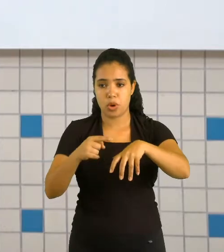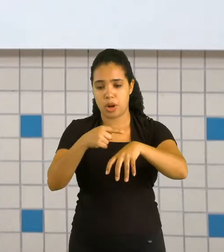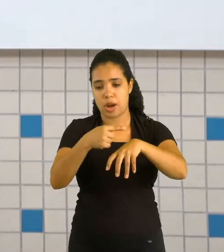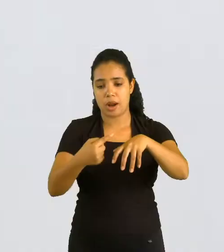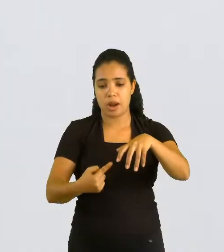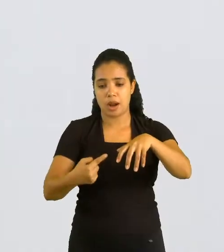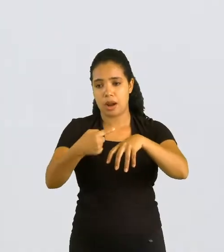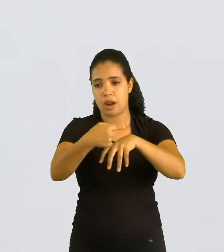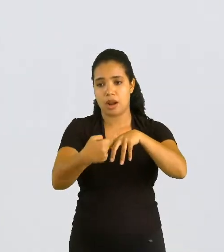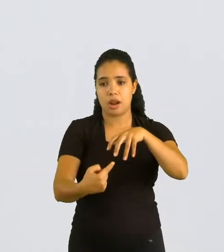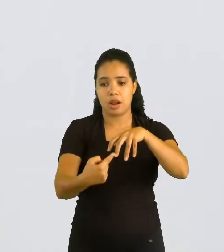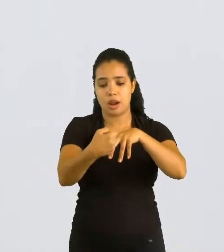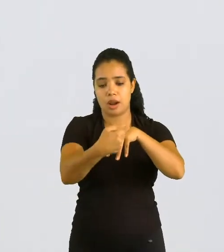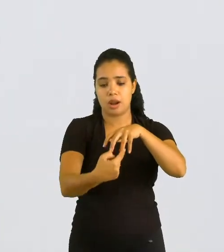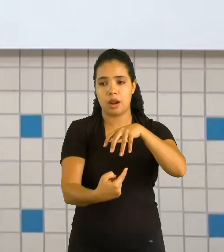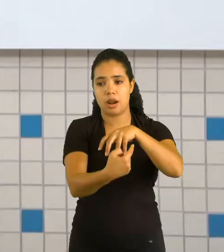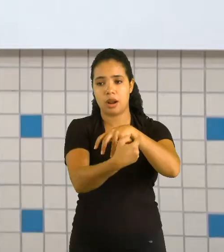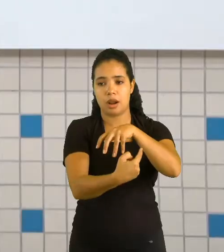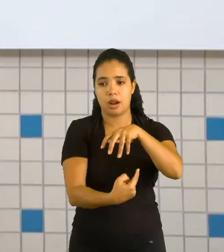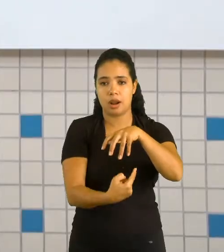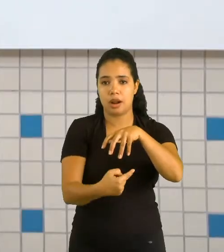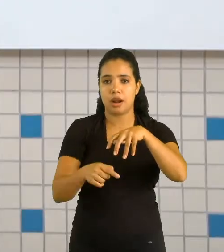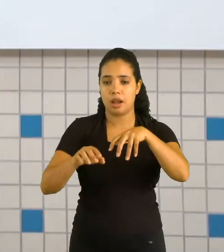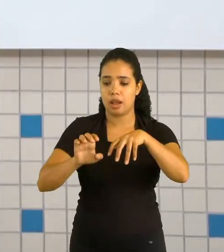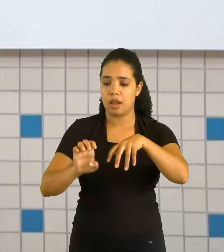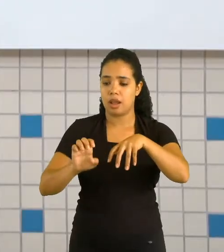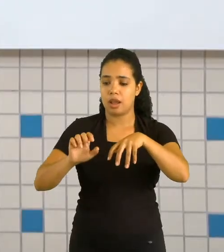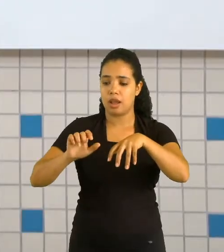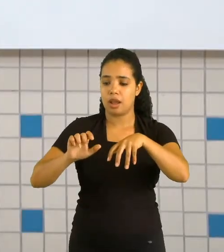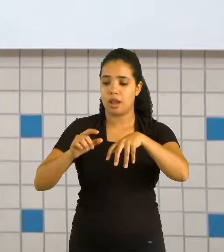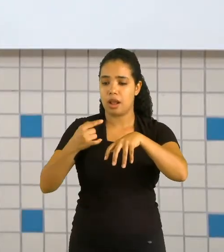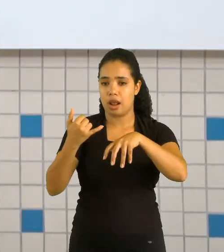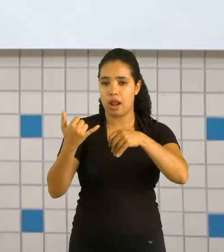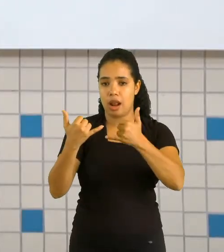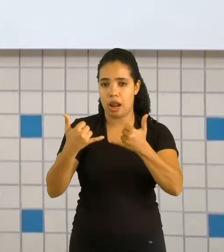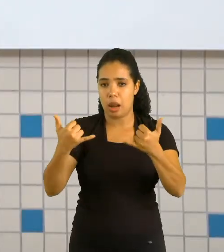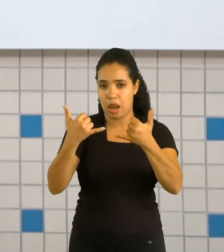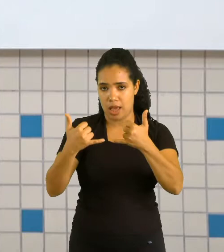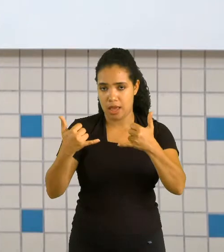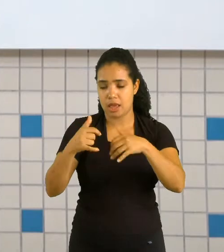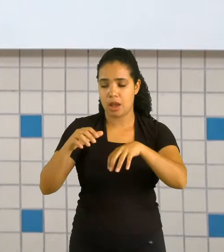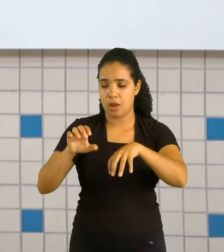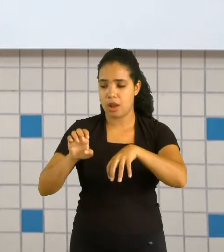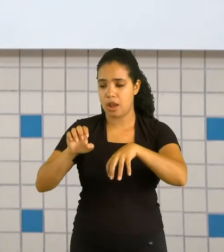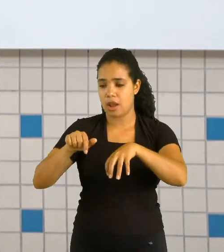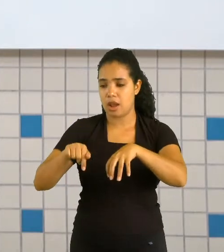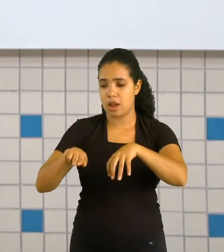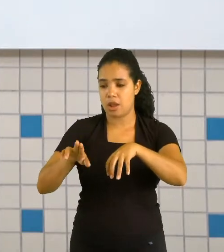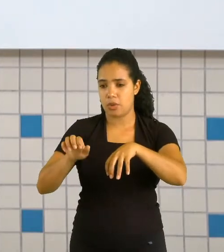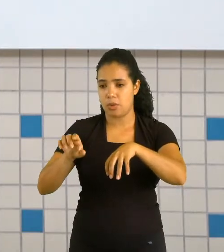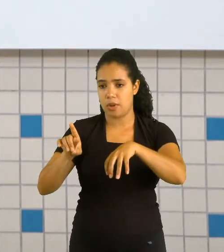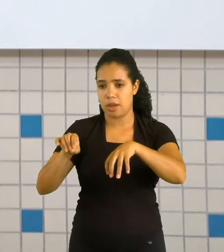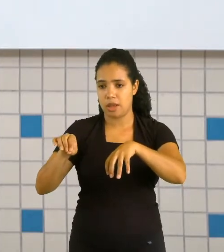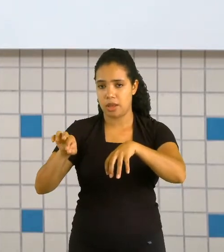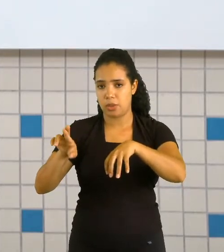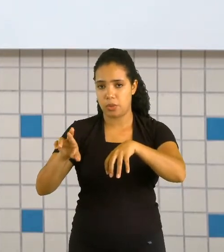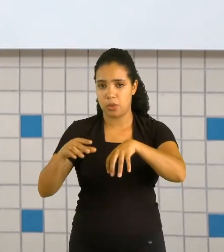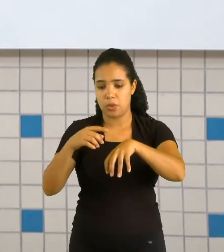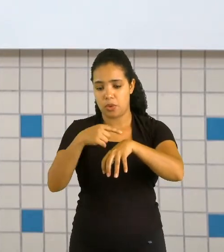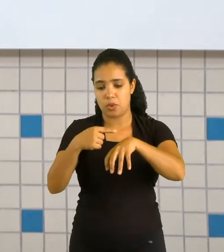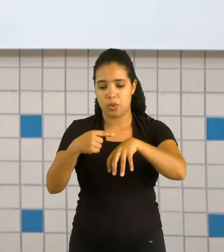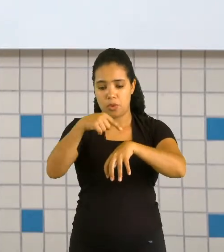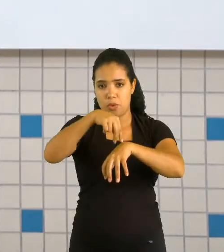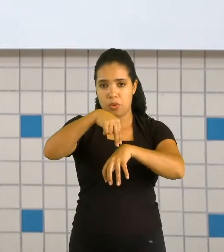que circunda a Terra no seu meio. A distância do polo norte até o polo sul, ela é 42